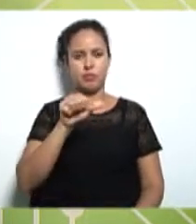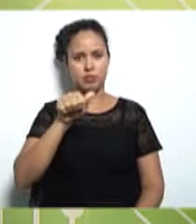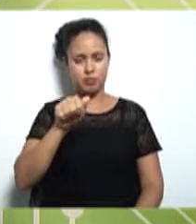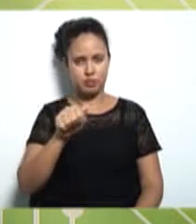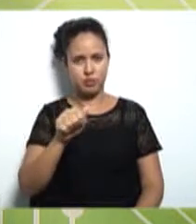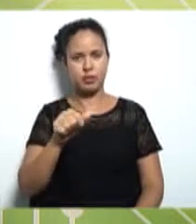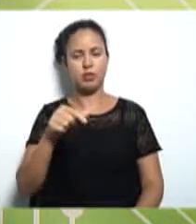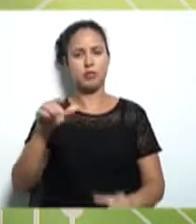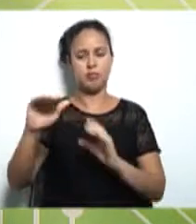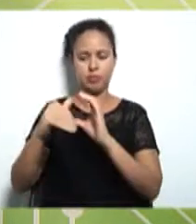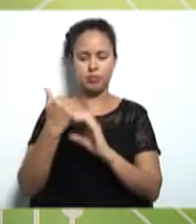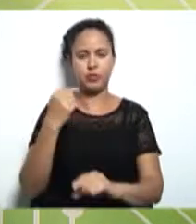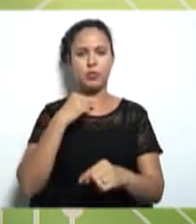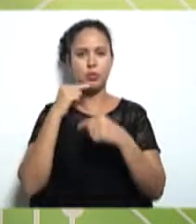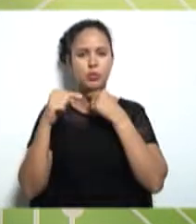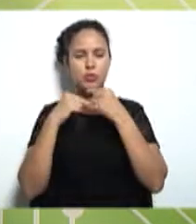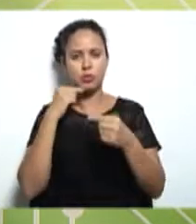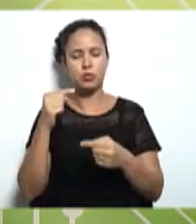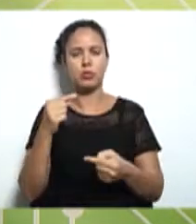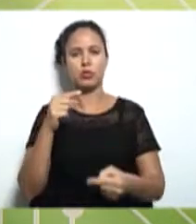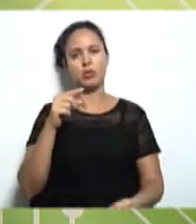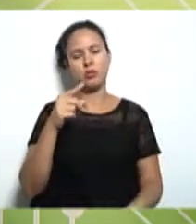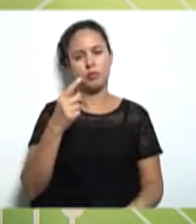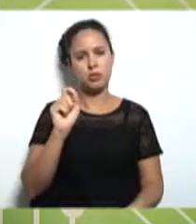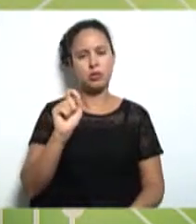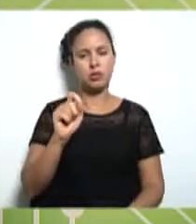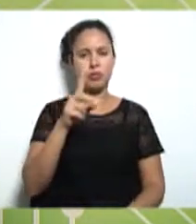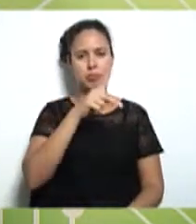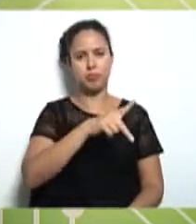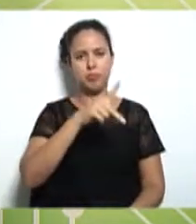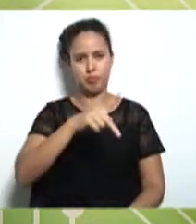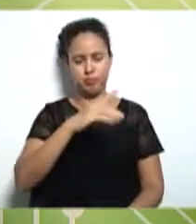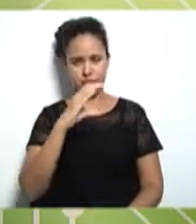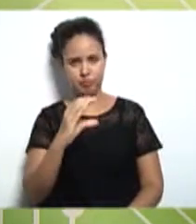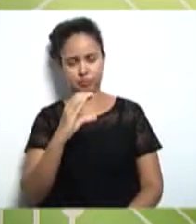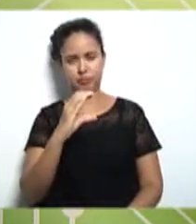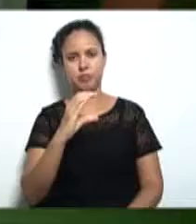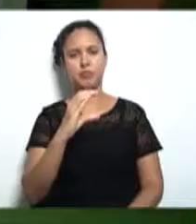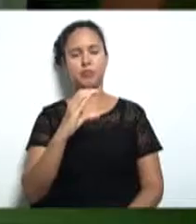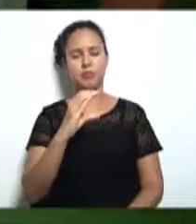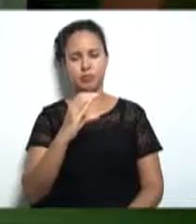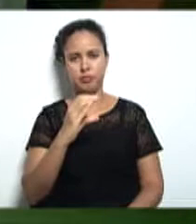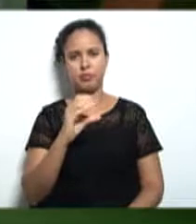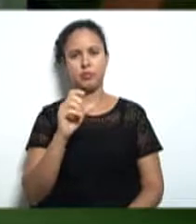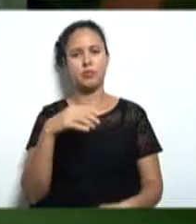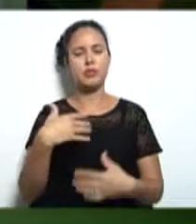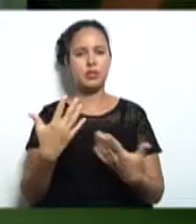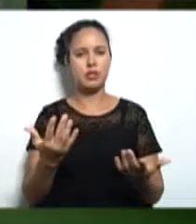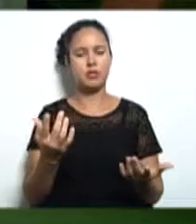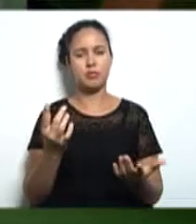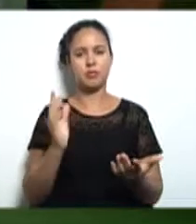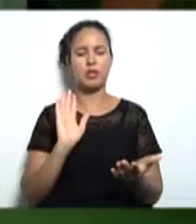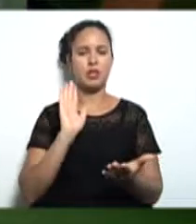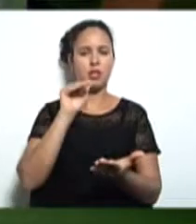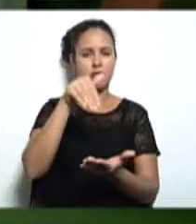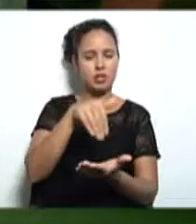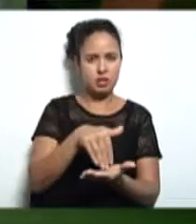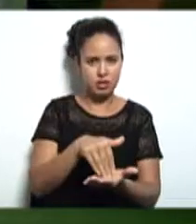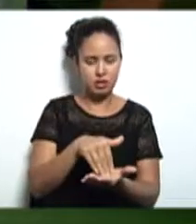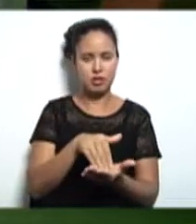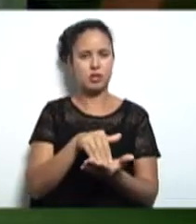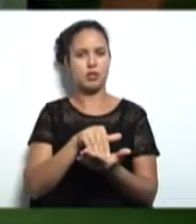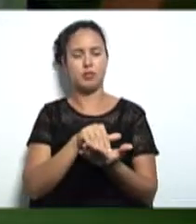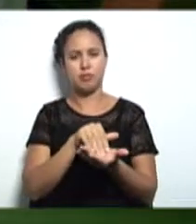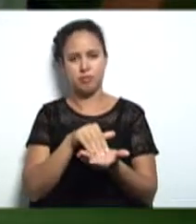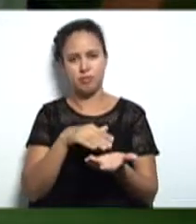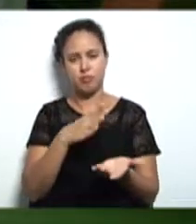vai, até o final da semana tentar mandar esse material para ela, professora, de projeto de pesquisa, que ela ficou interessada